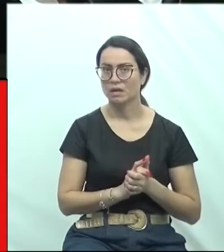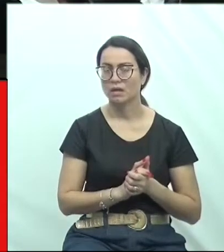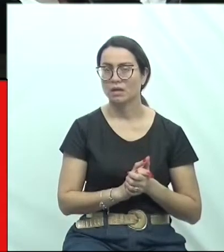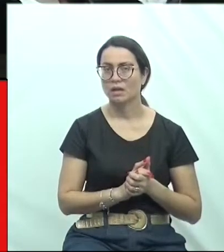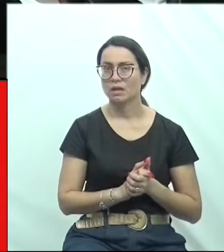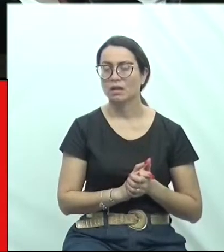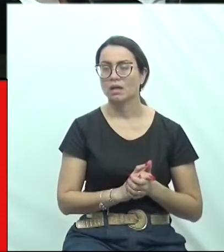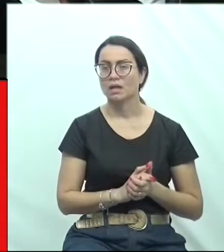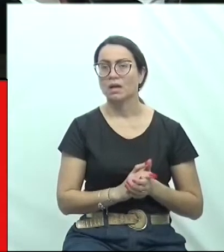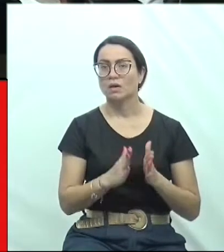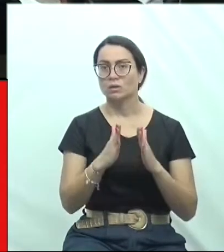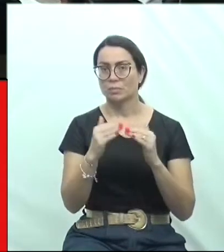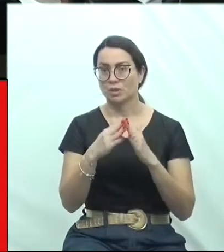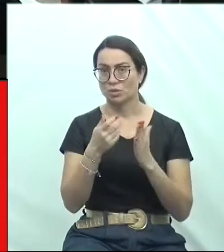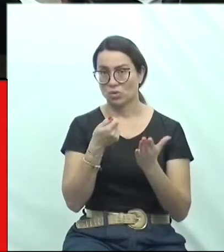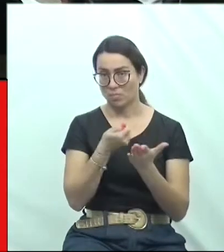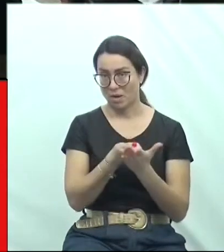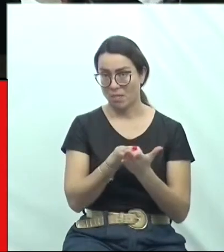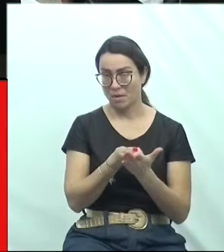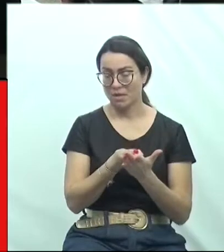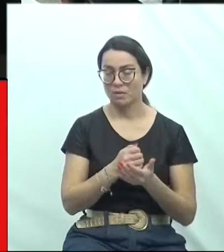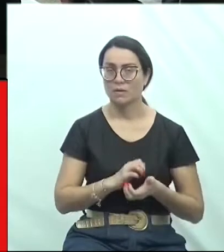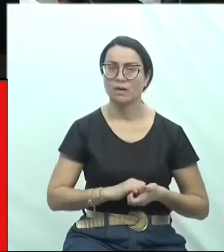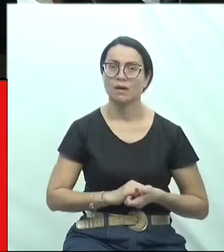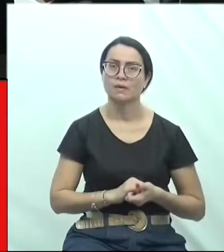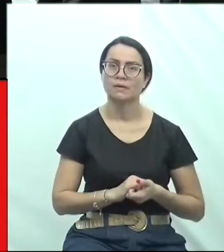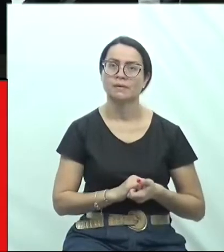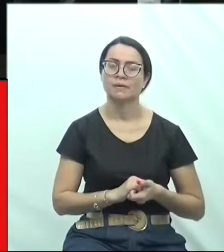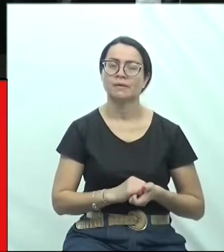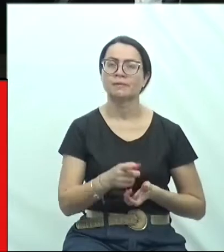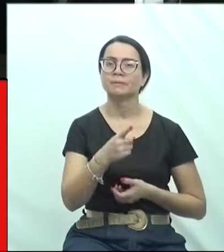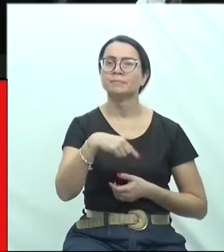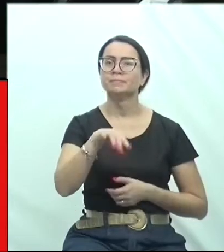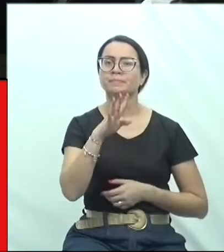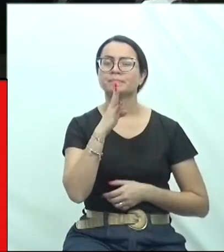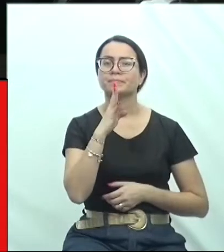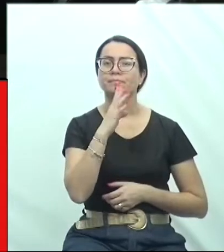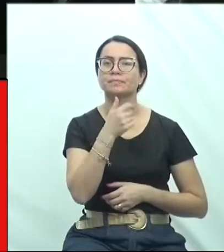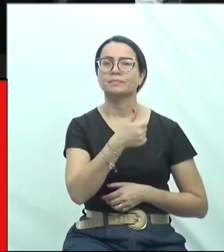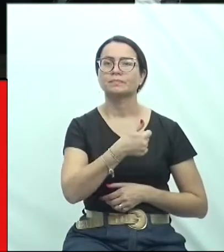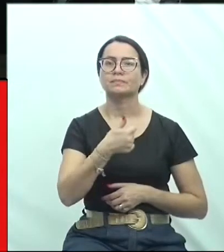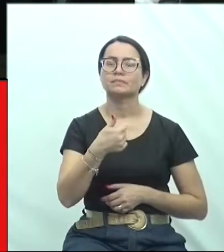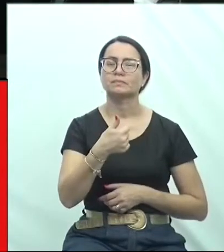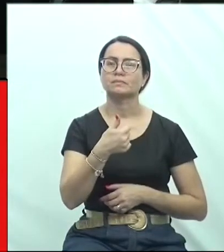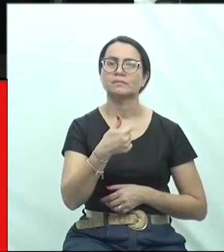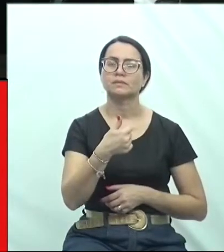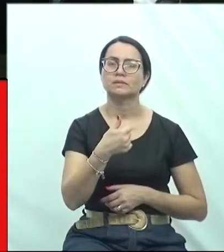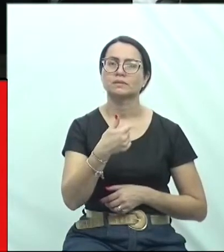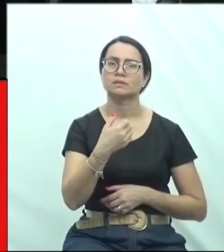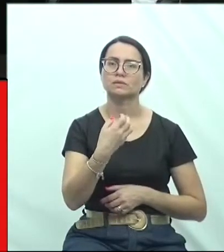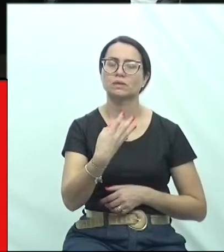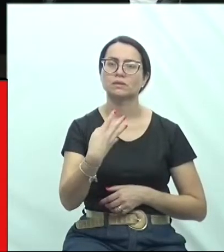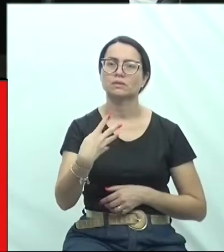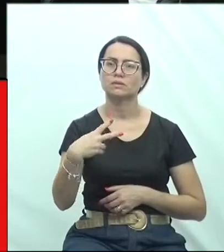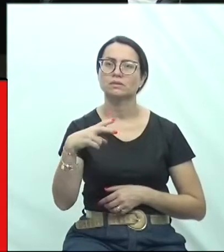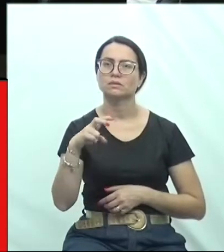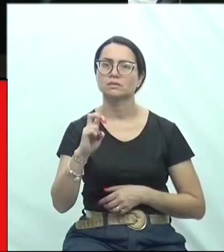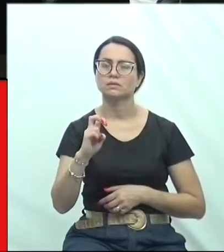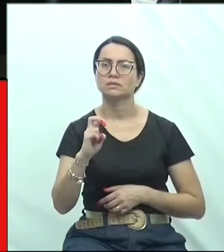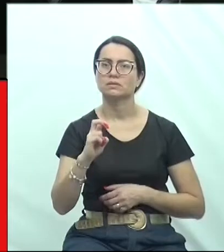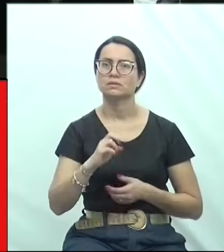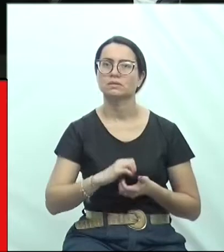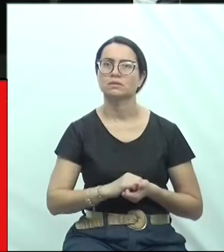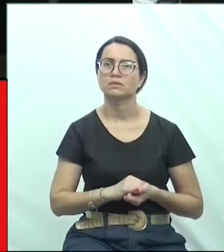gente, é o seguinte: todo mundo conhece aqui a Lei 11.445? Só uma parte. Todo mundo conhece?